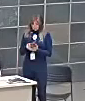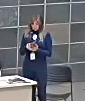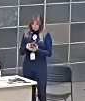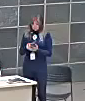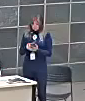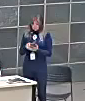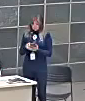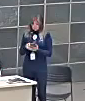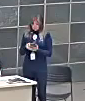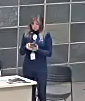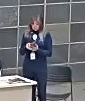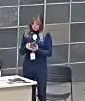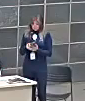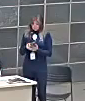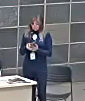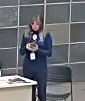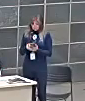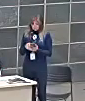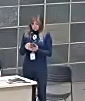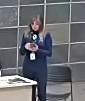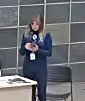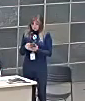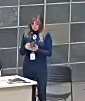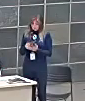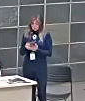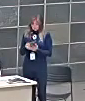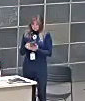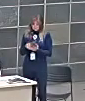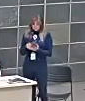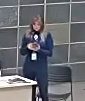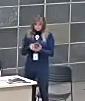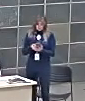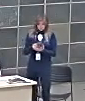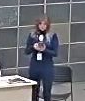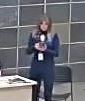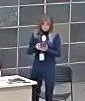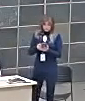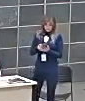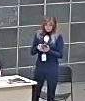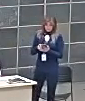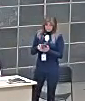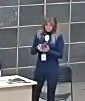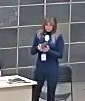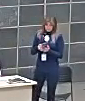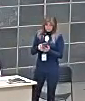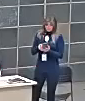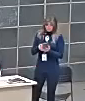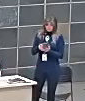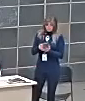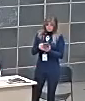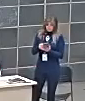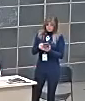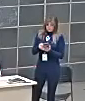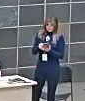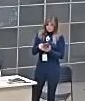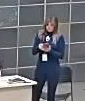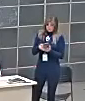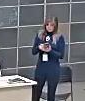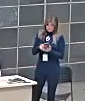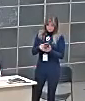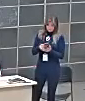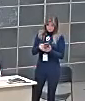encaminhou esse requerimento para Pra audiência pública que a gente já tá desde o ano passado discutindo essa questão